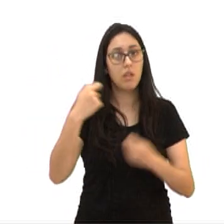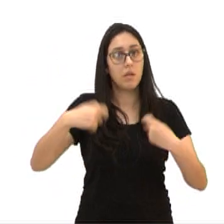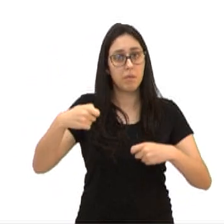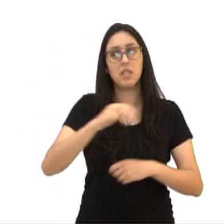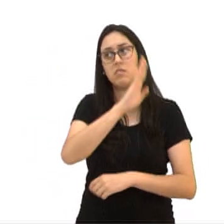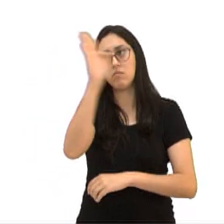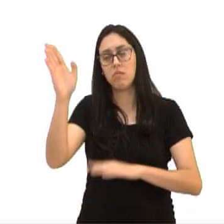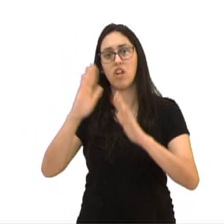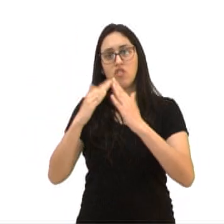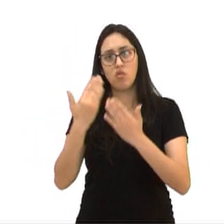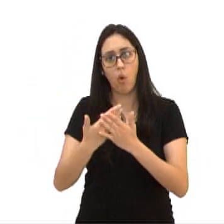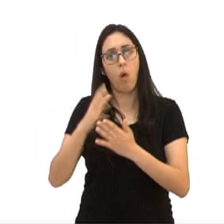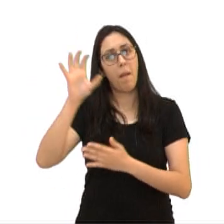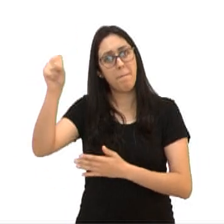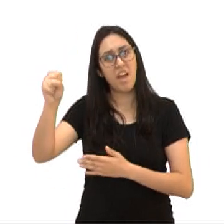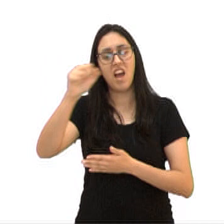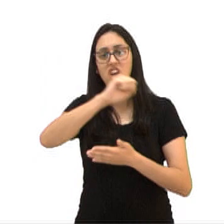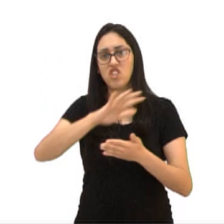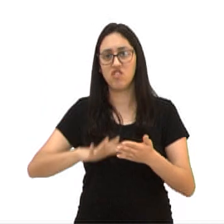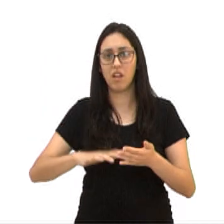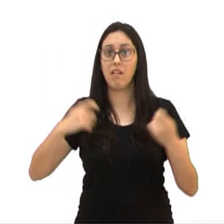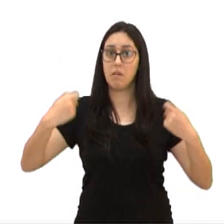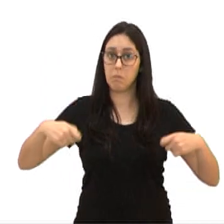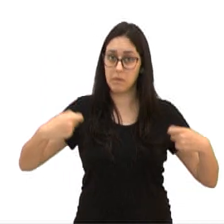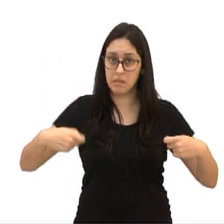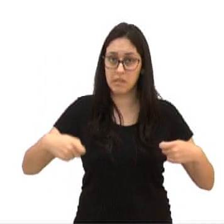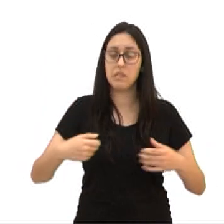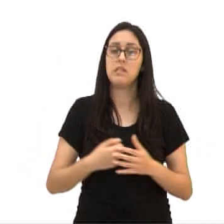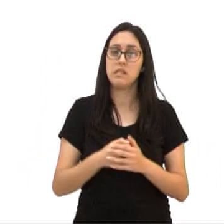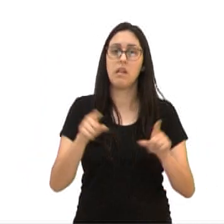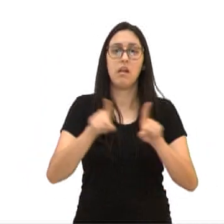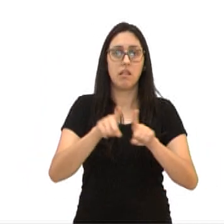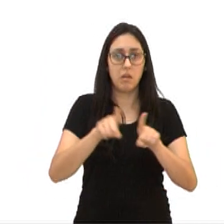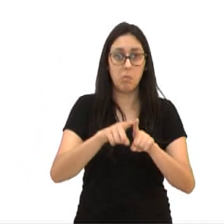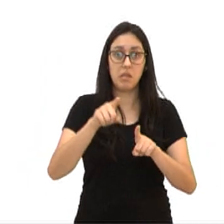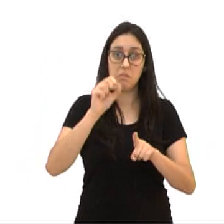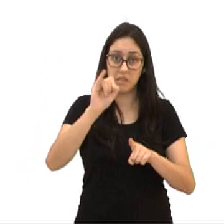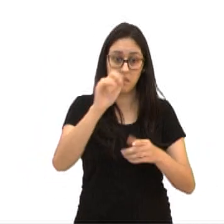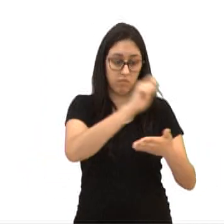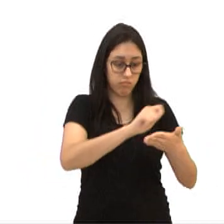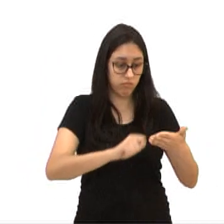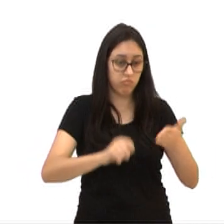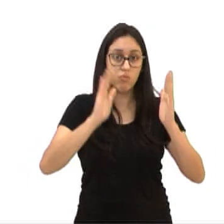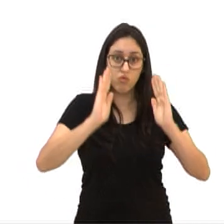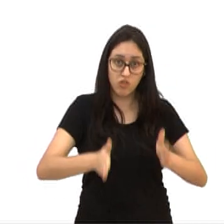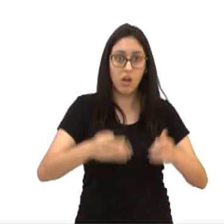escola no dia da distribuição da merenda e entregue aquelas que você já fez.